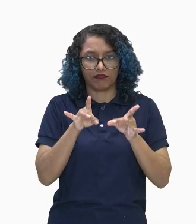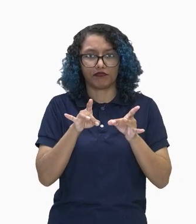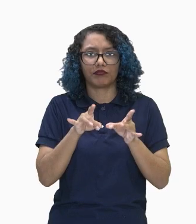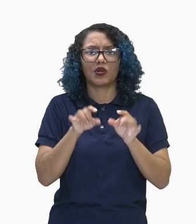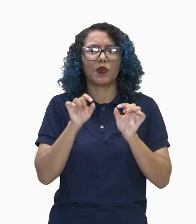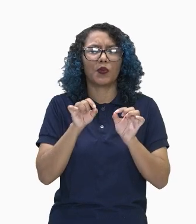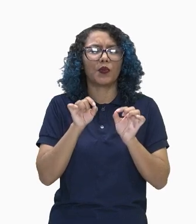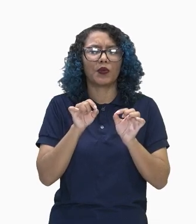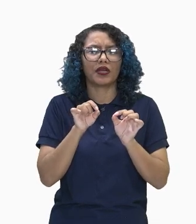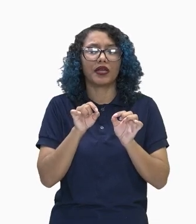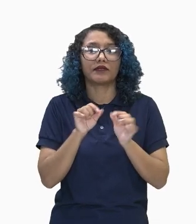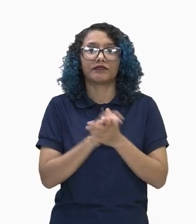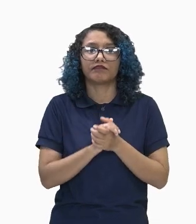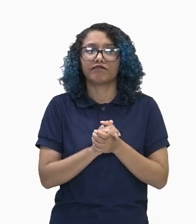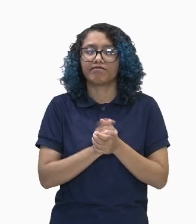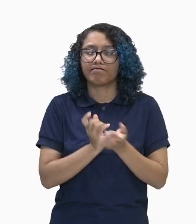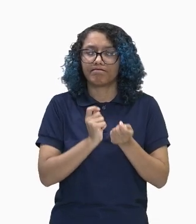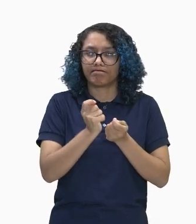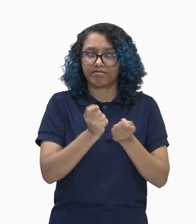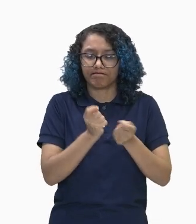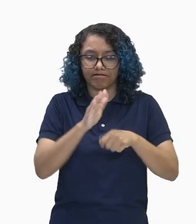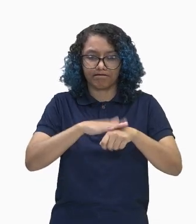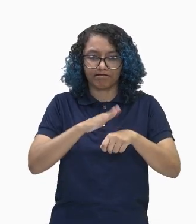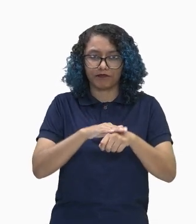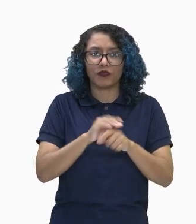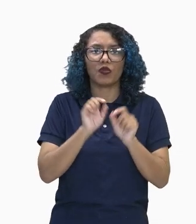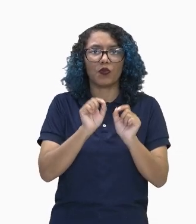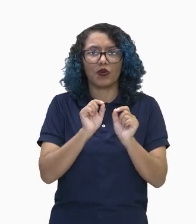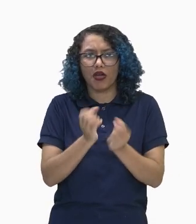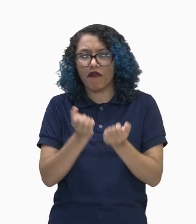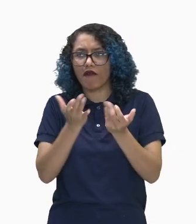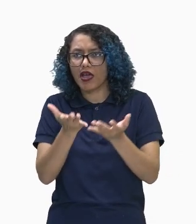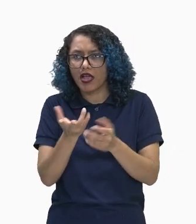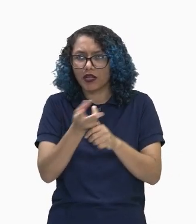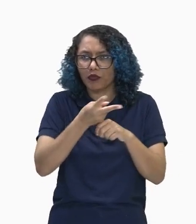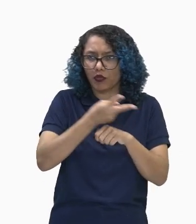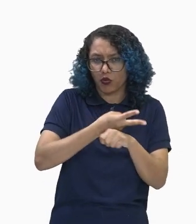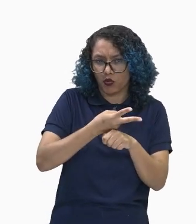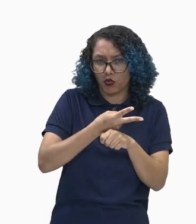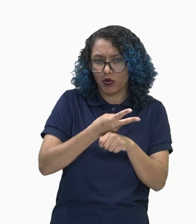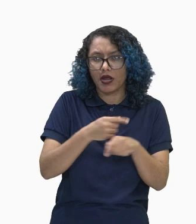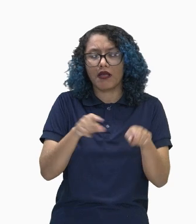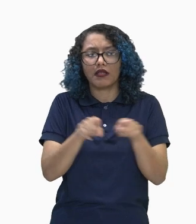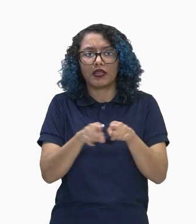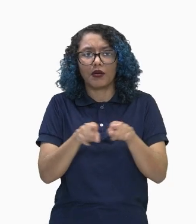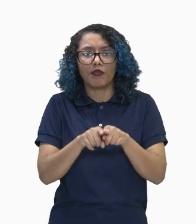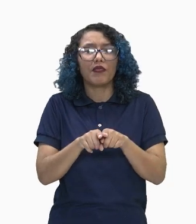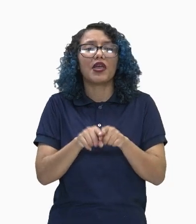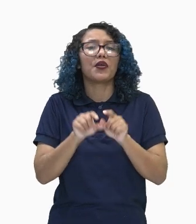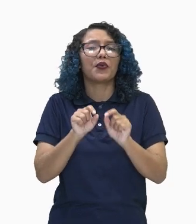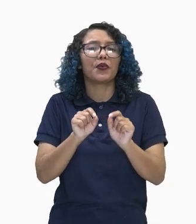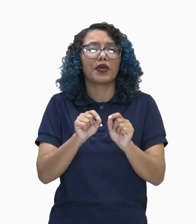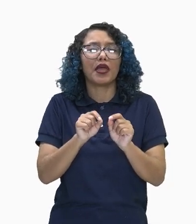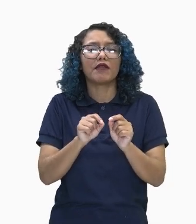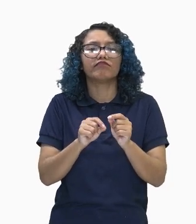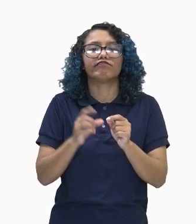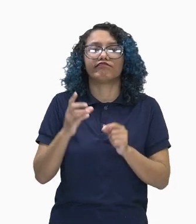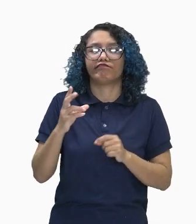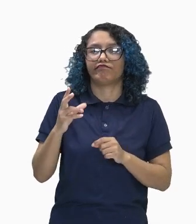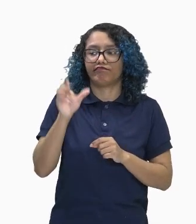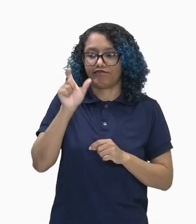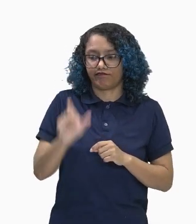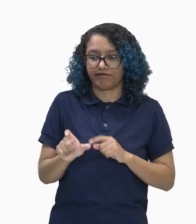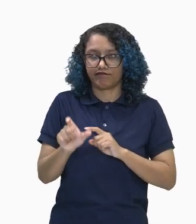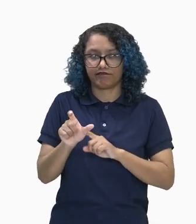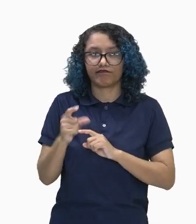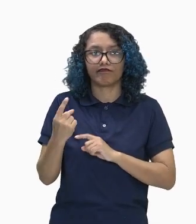se autorregula pela oferta e pela procura. Também trabalha com a questão do individualismo, então essa ideia